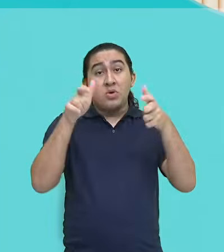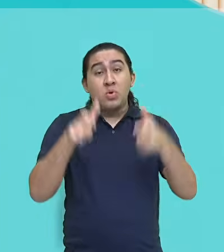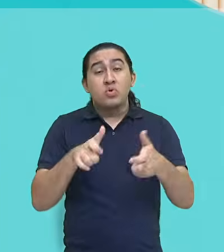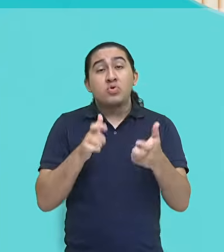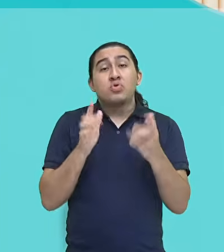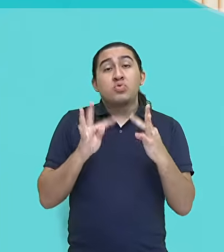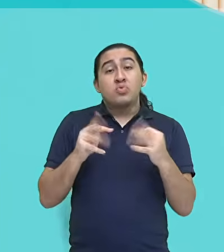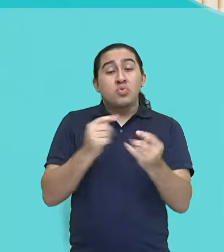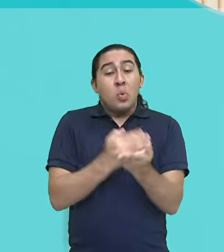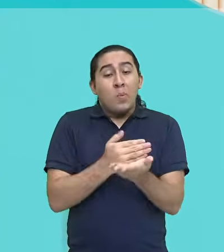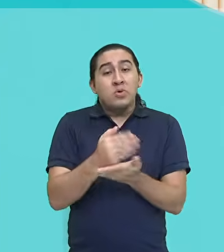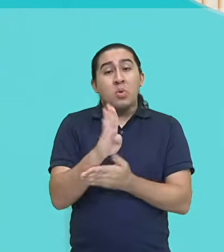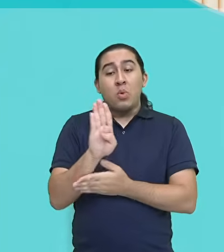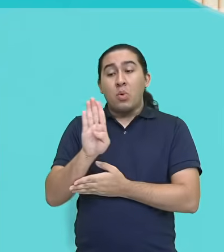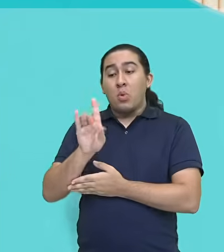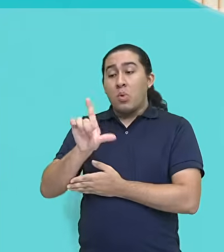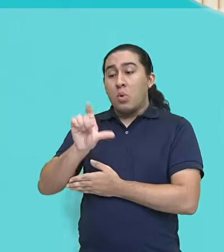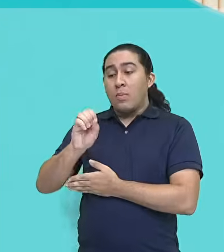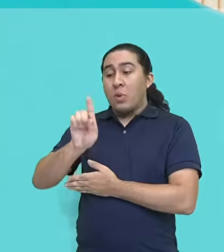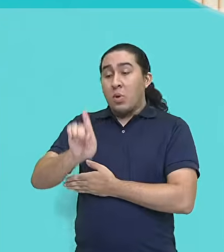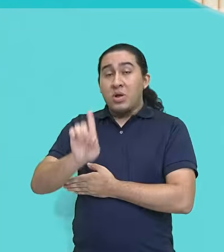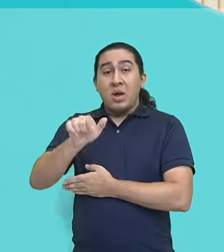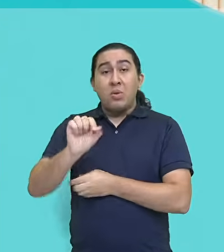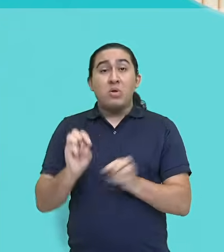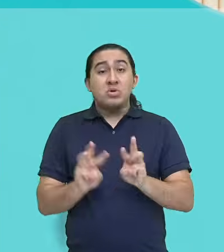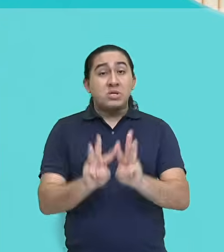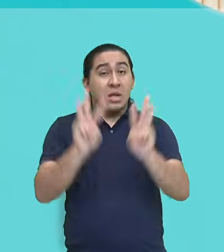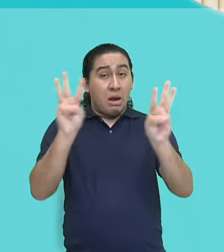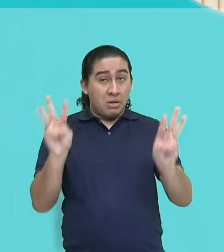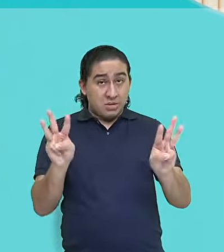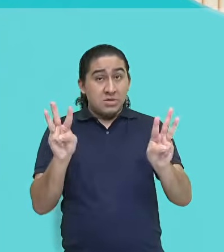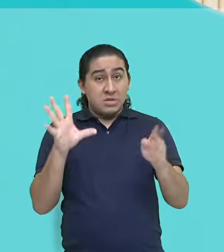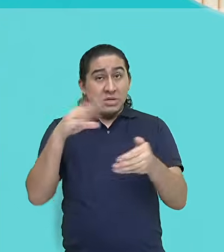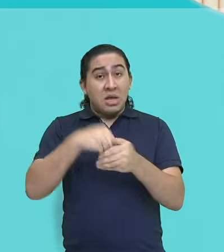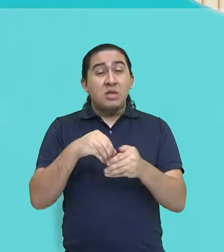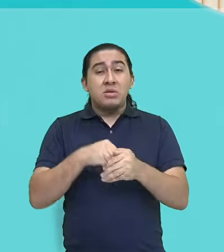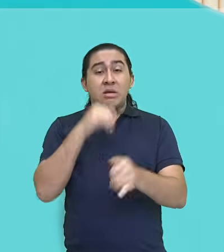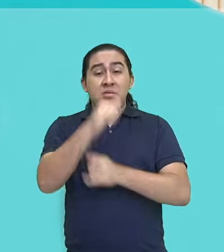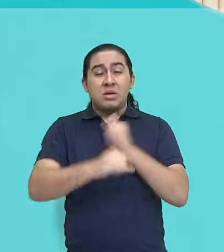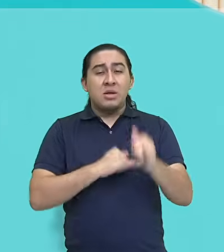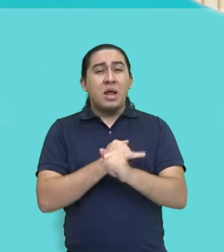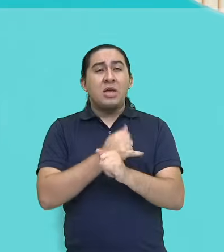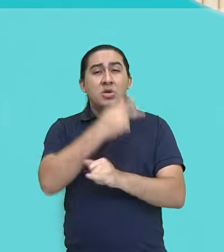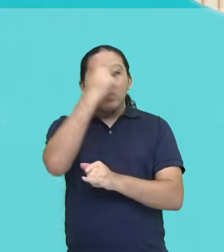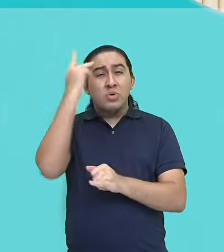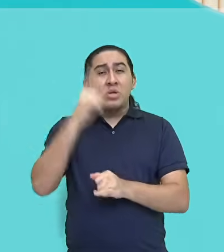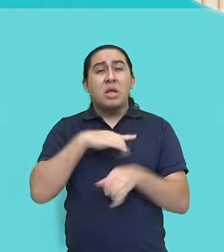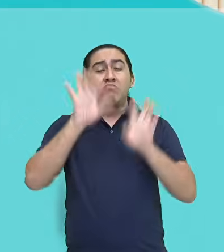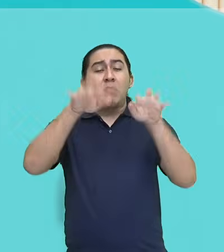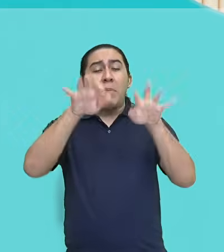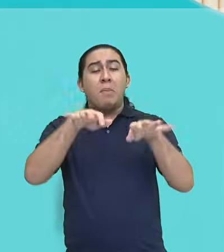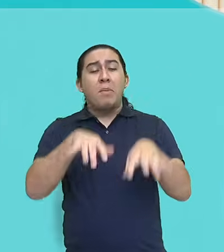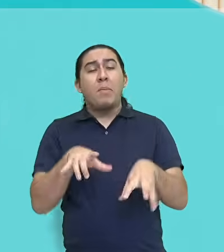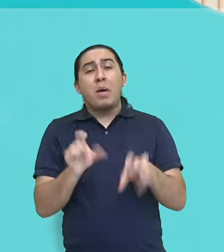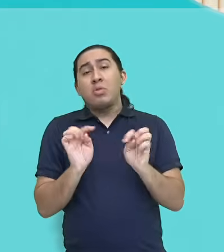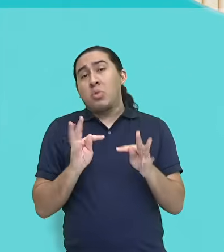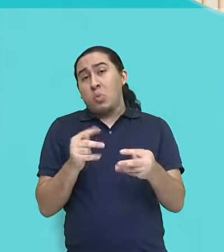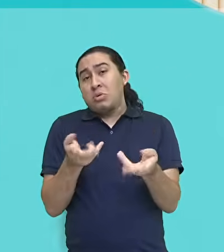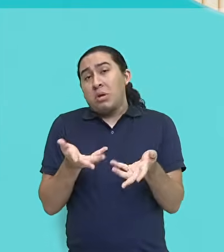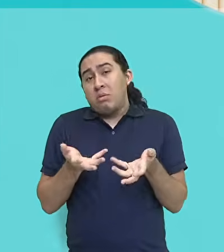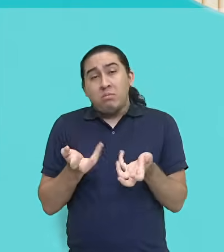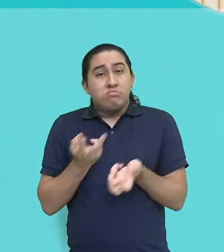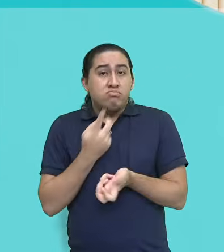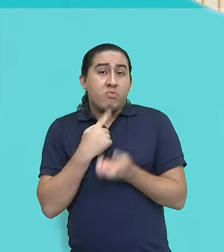um blog. O blog é um site na internet em que as pessoas escrevem ali o que desejam.